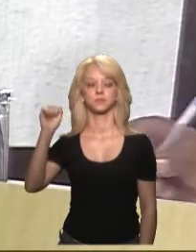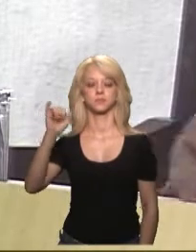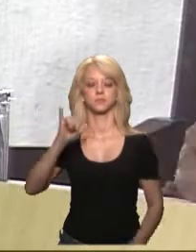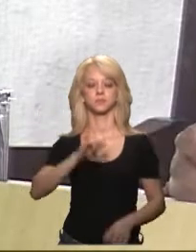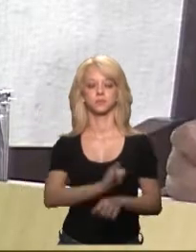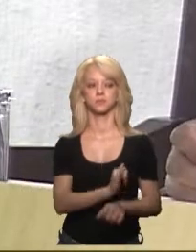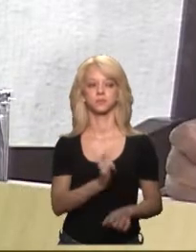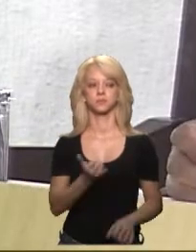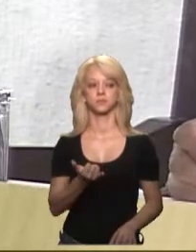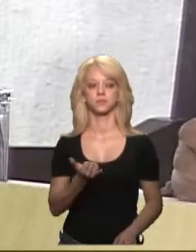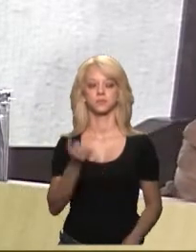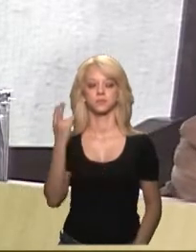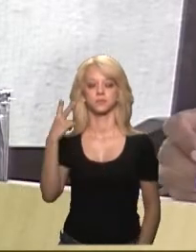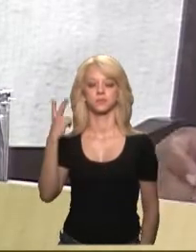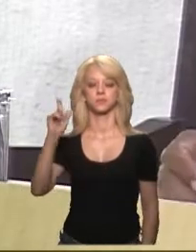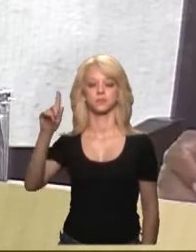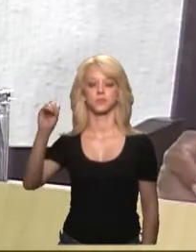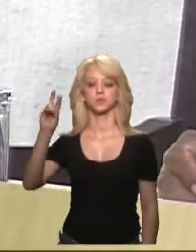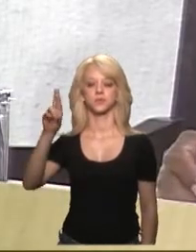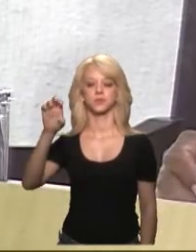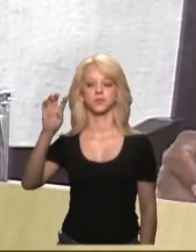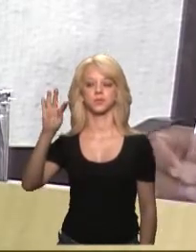Goretti. Ausente.